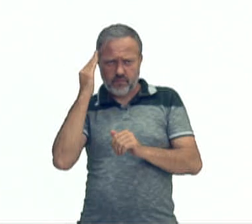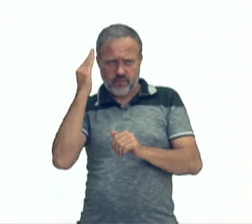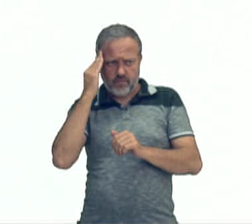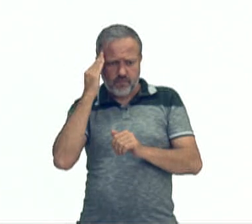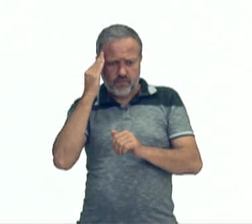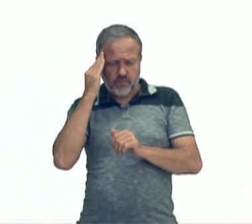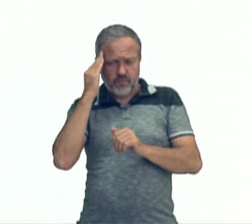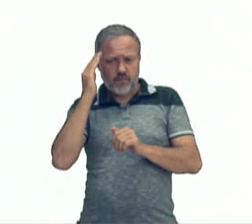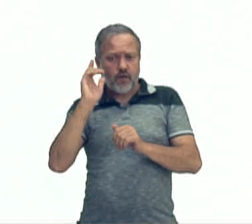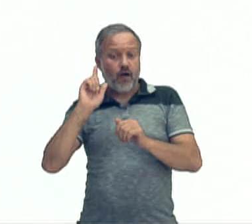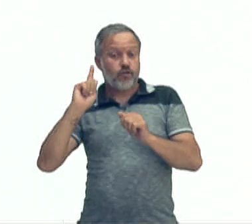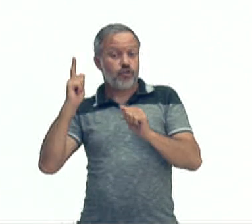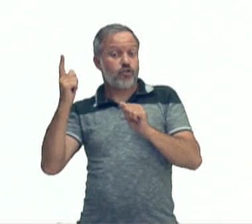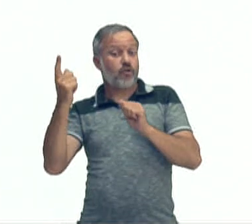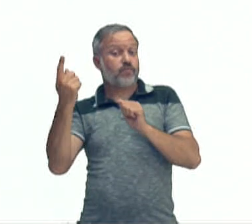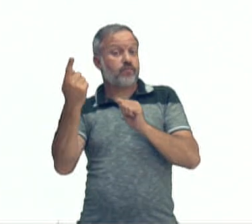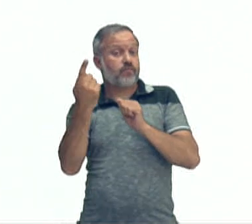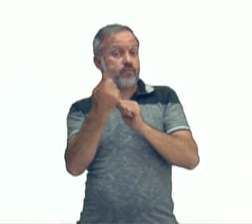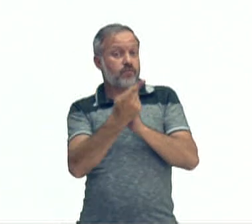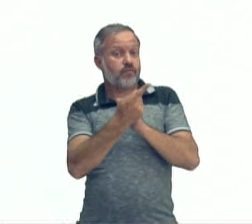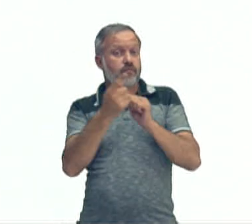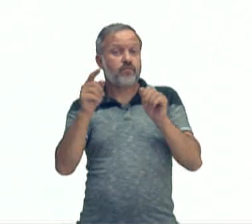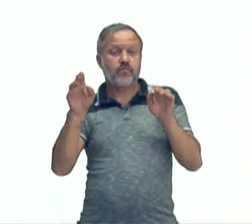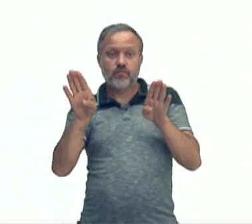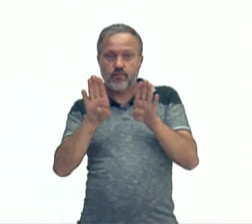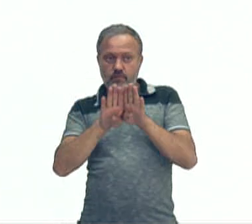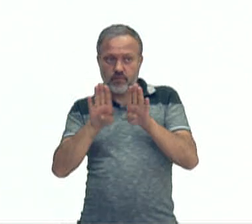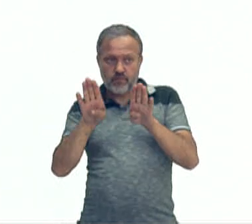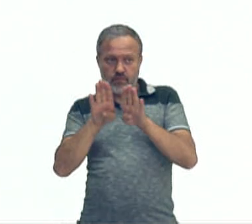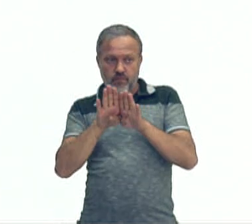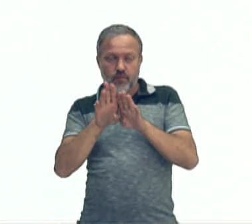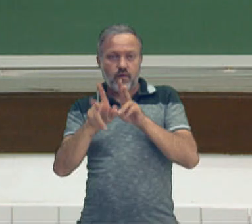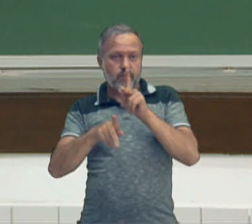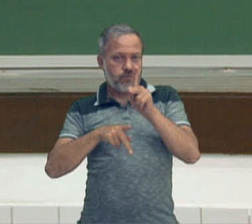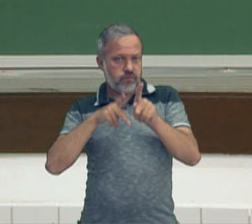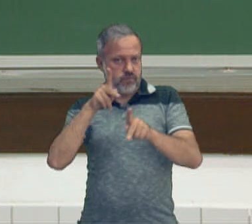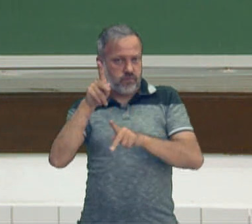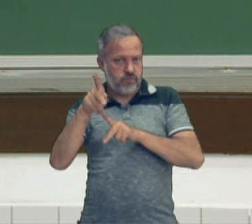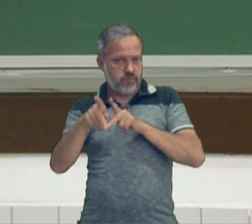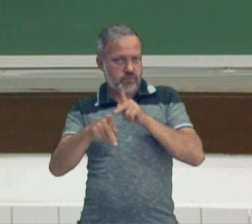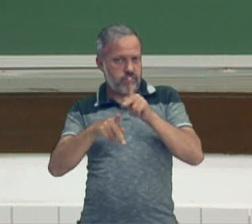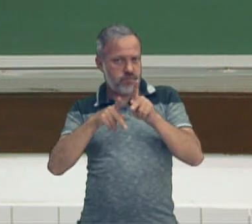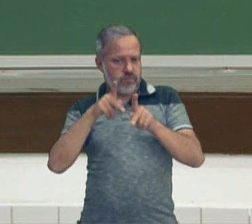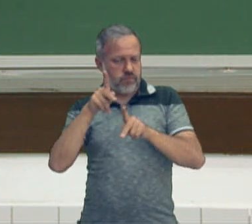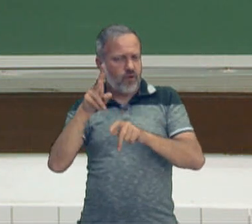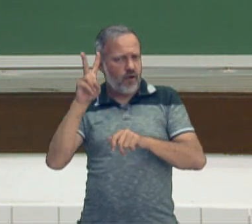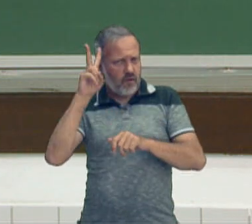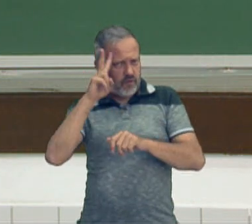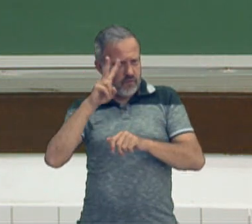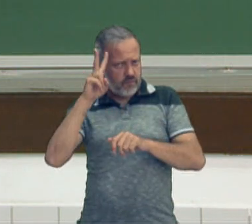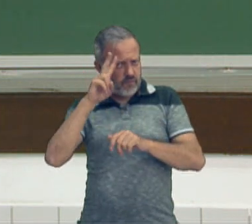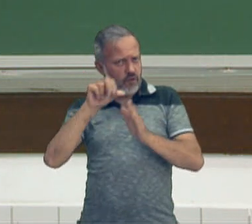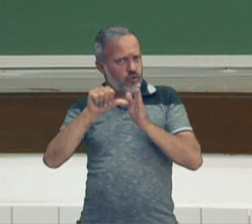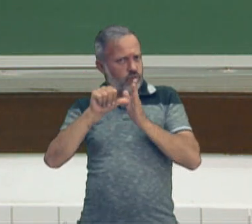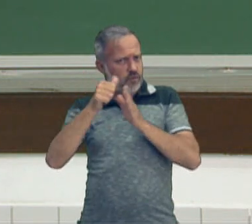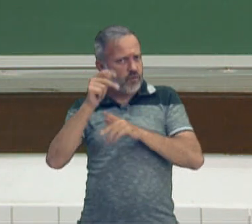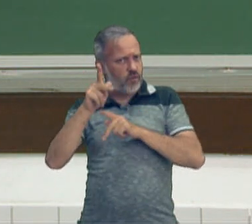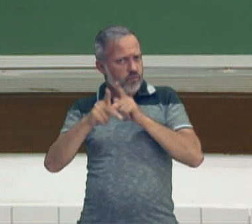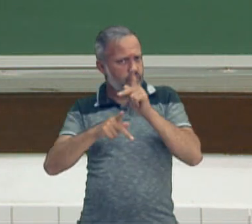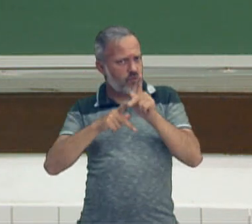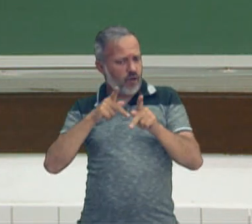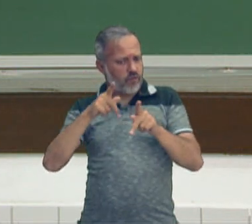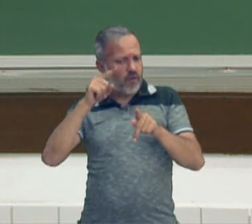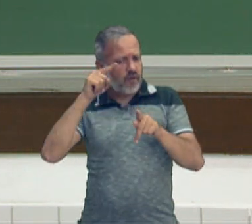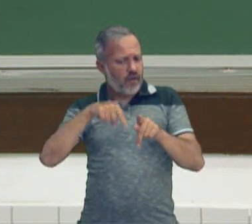sentido geográfico, físico, como também dos povos e o contexto histórico dos primeiros habitantes que